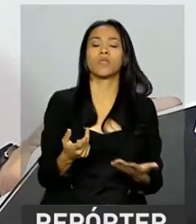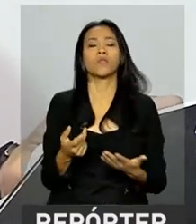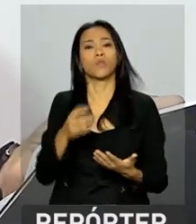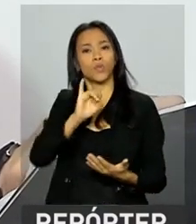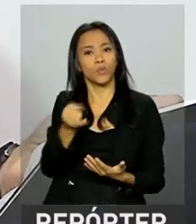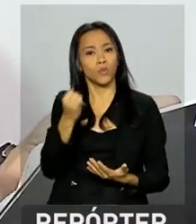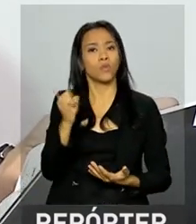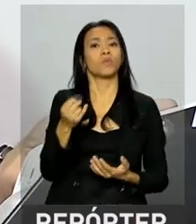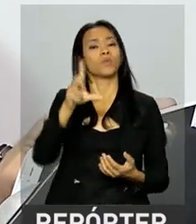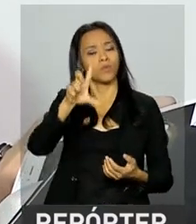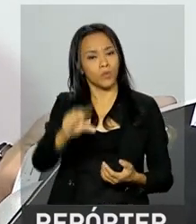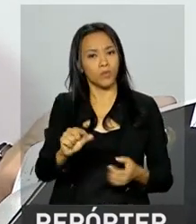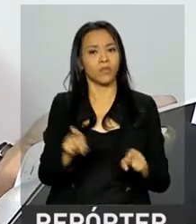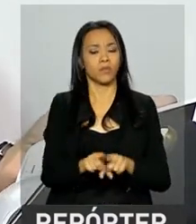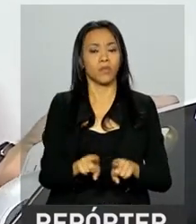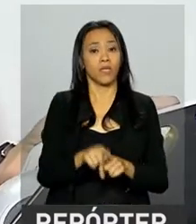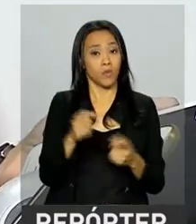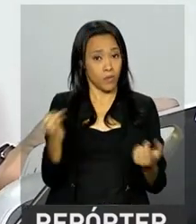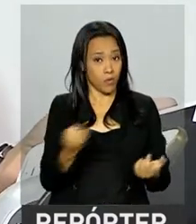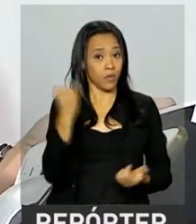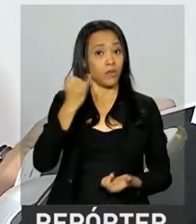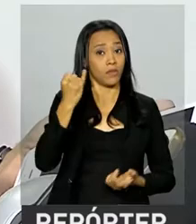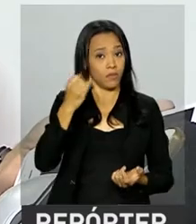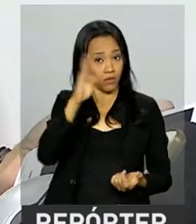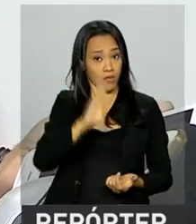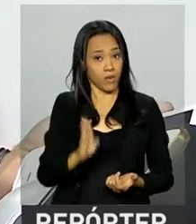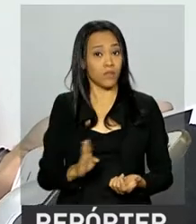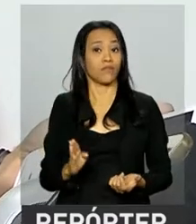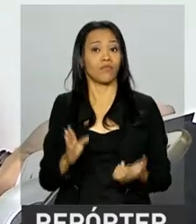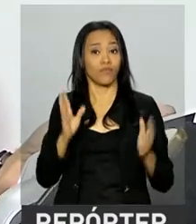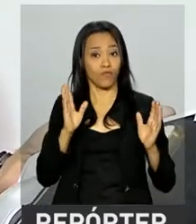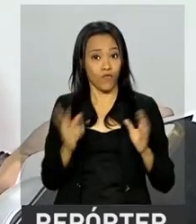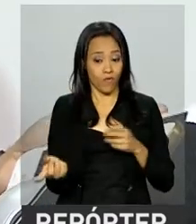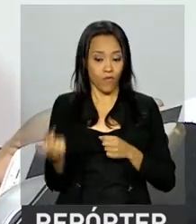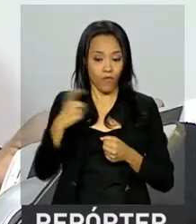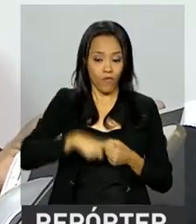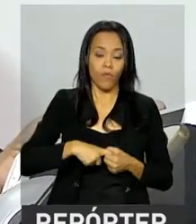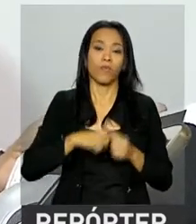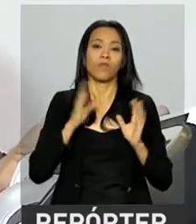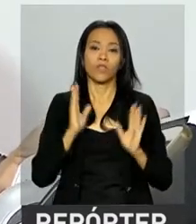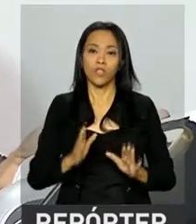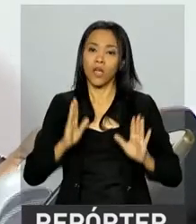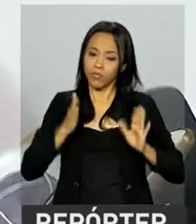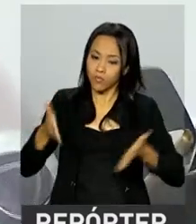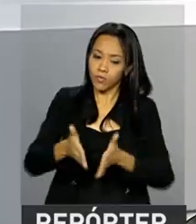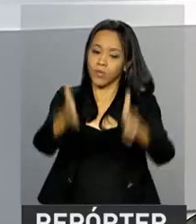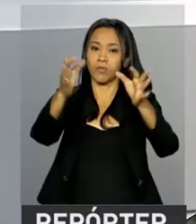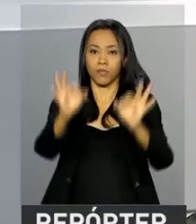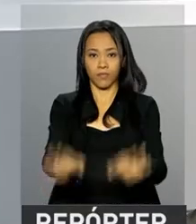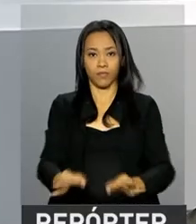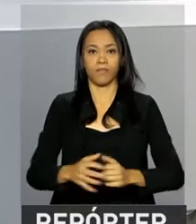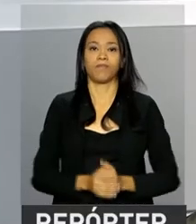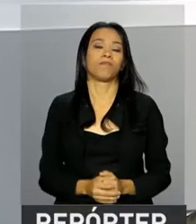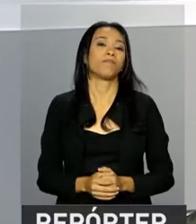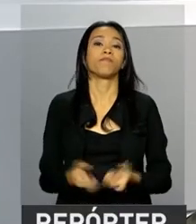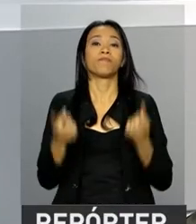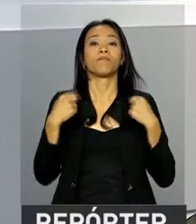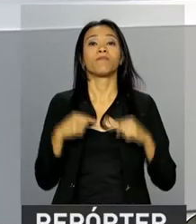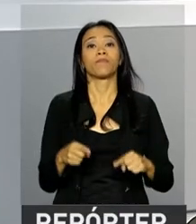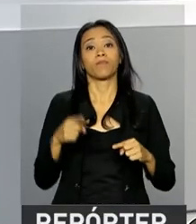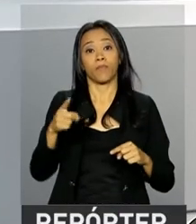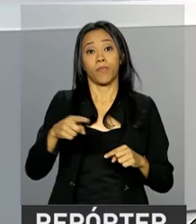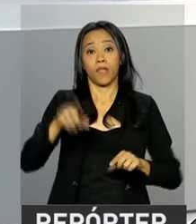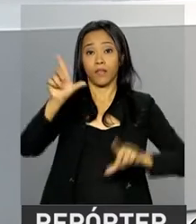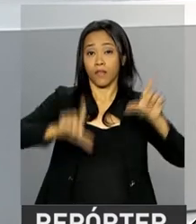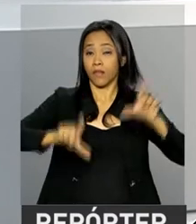e o importante é que o Brasil voltou a andar na direção certa. A imprensa